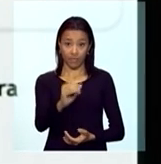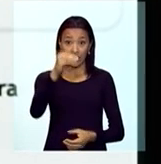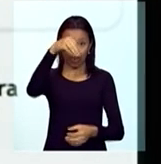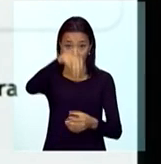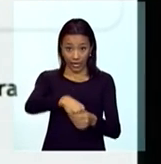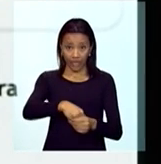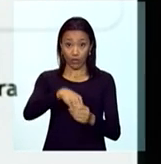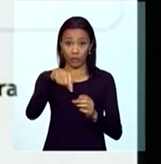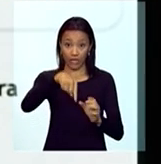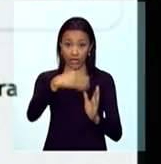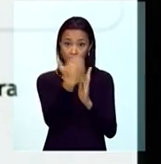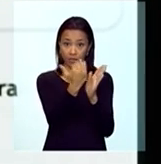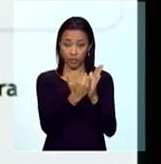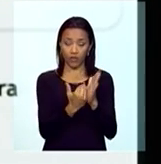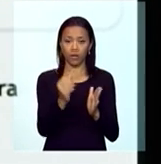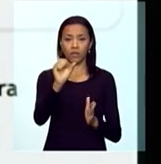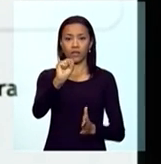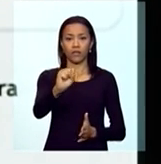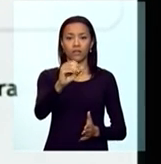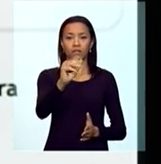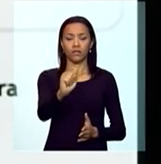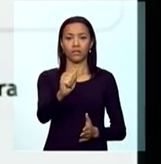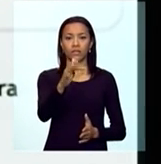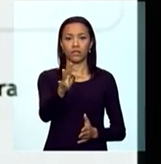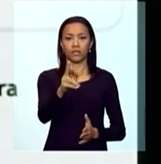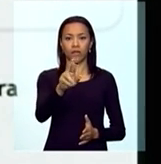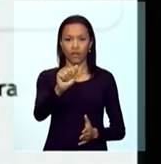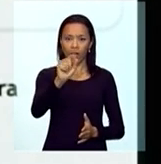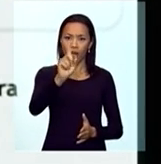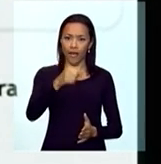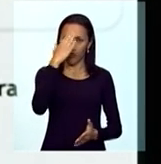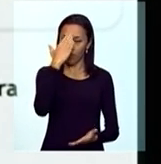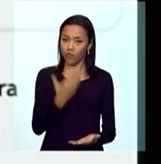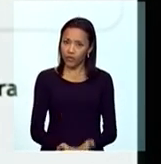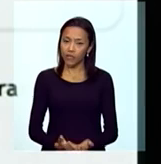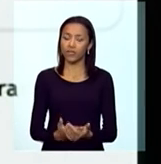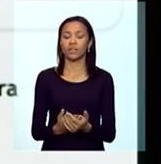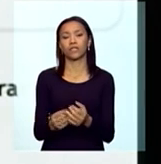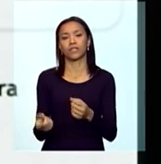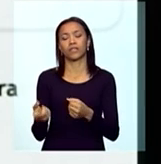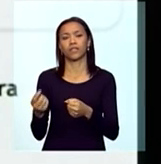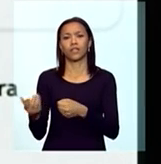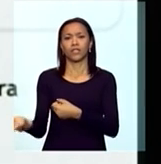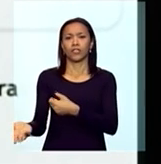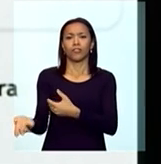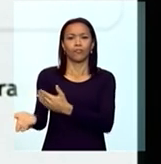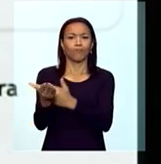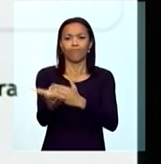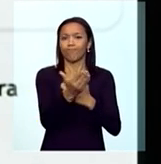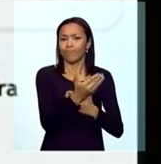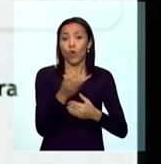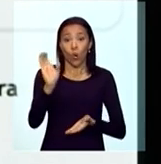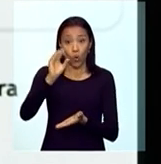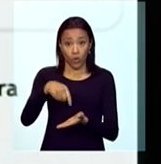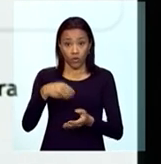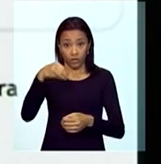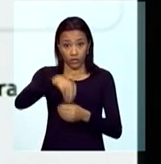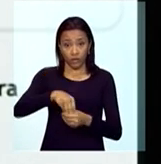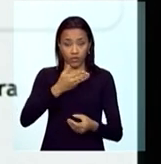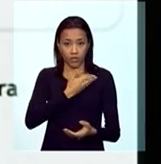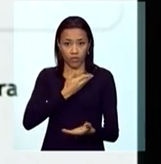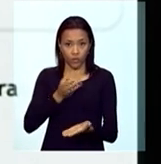Isso é confiança no produtor rural, é confiança na rede do banco, é confiança nos companheiros do conselho que nos dão apoio,